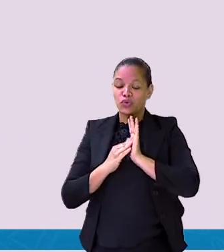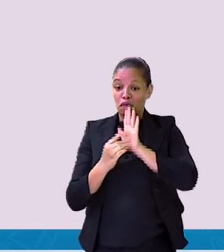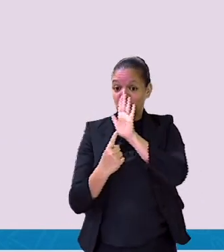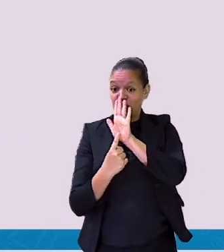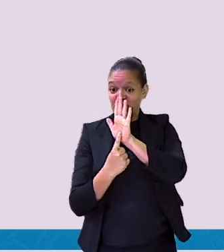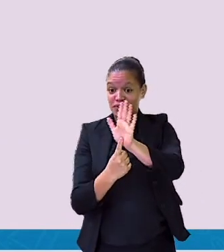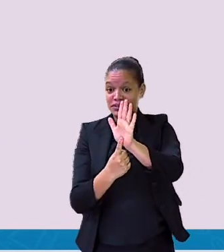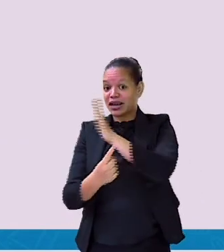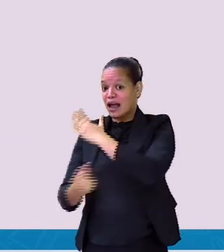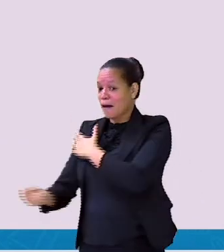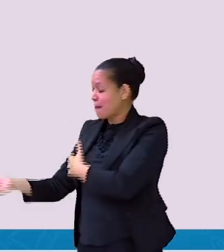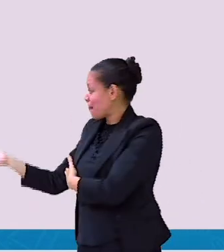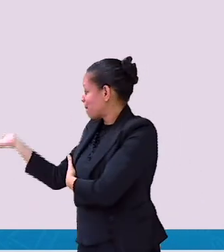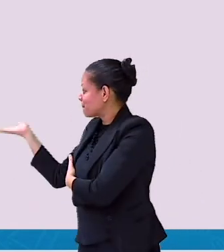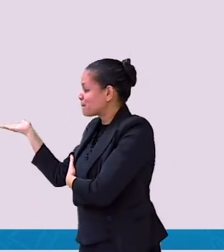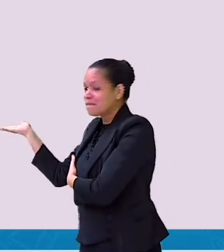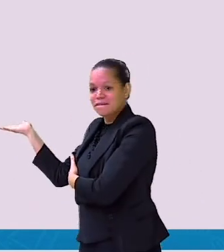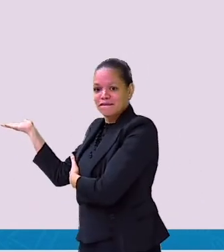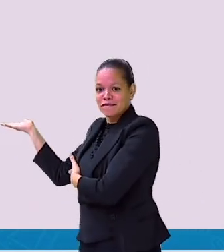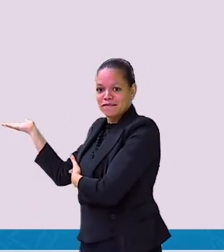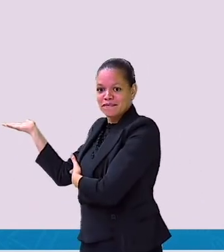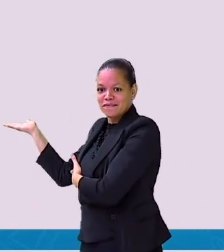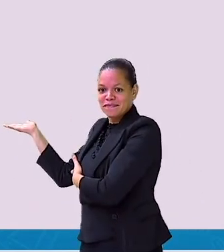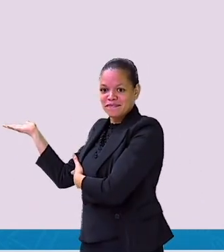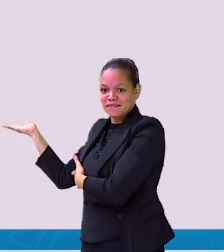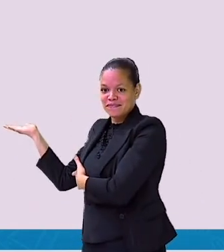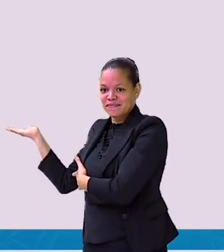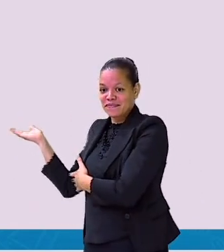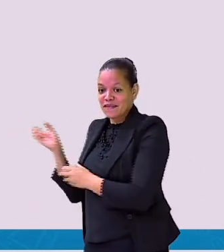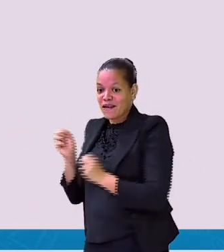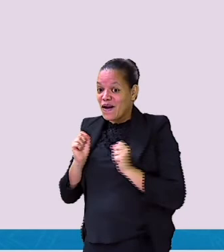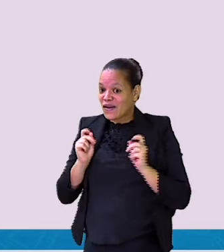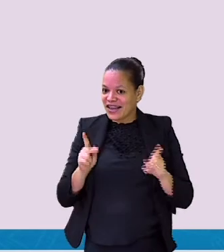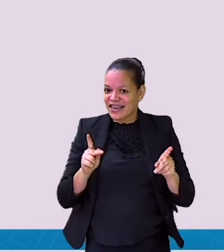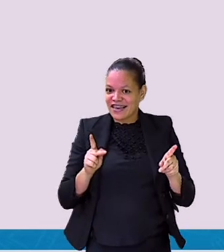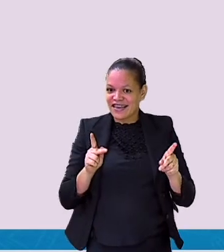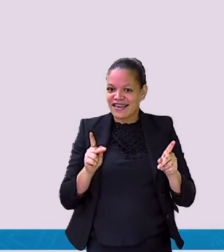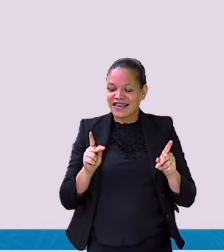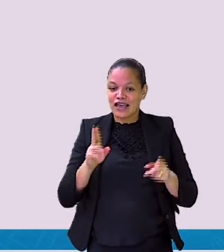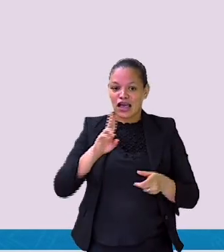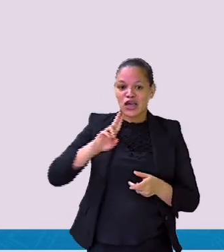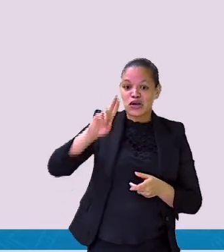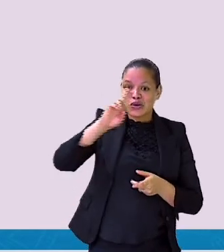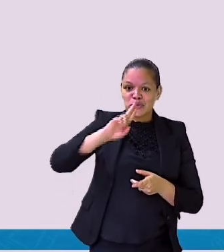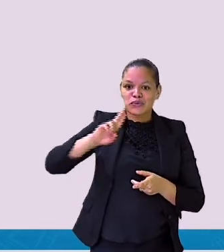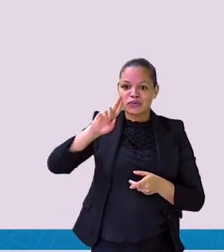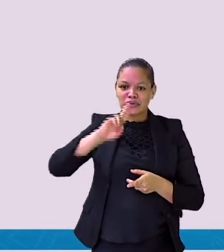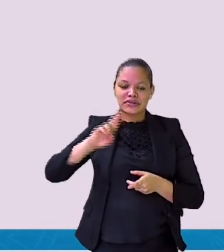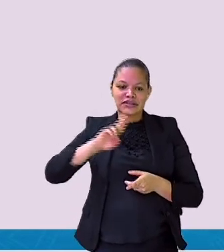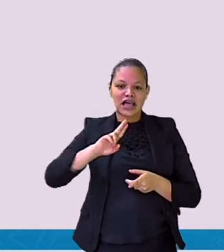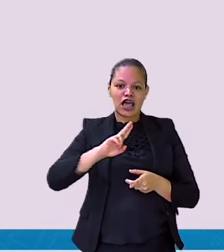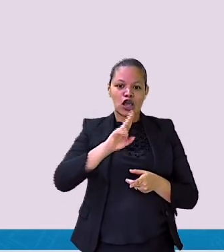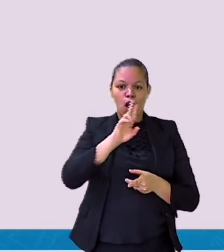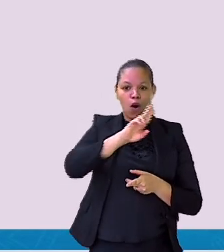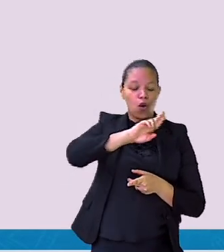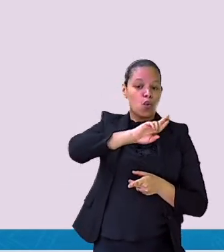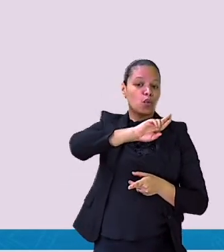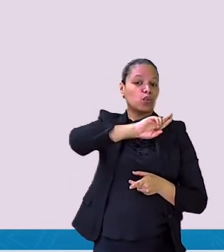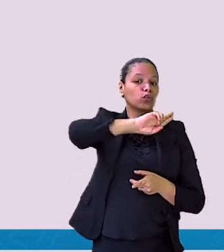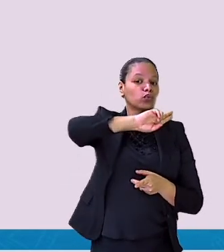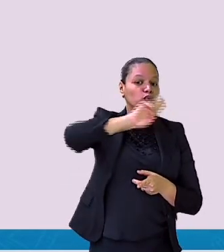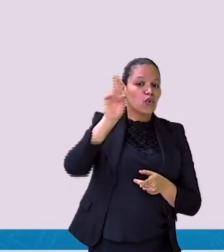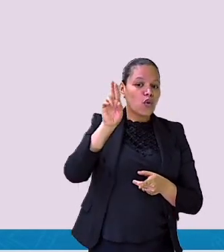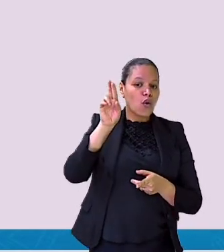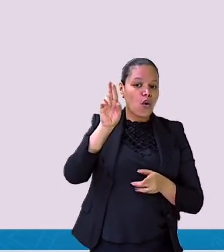aqui por referência do meu gráfico. Então, eu coloquei, preferência da família Amorim, que é a